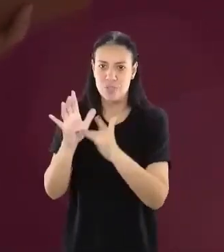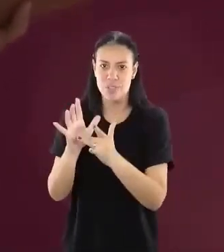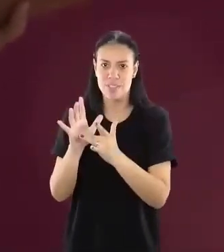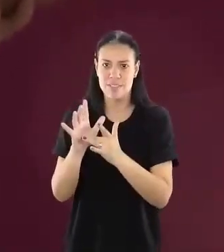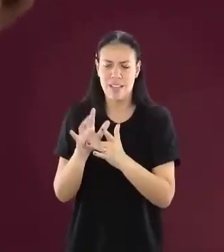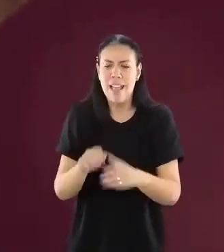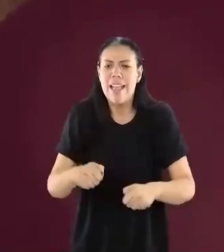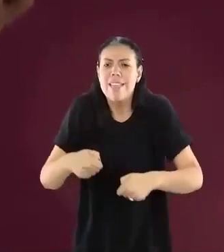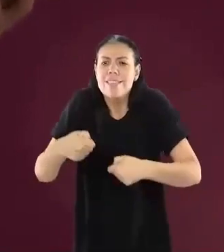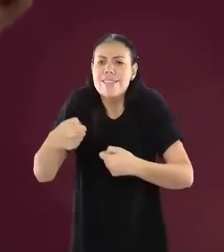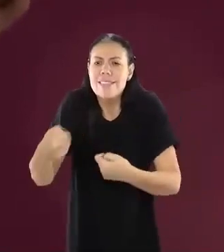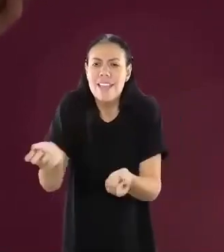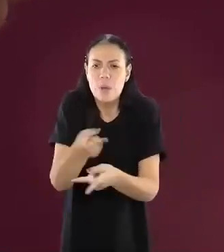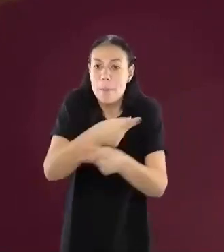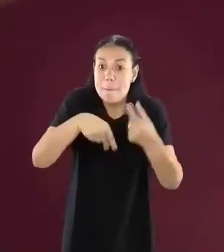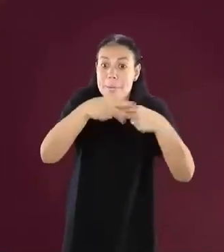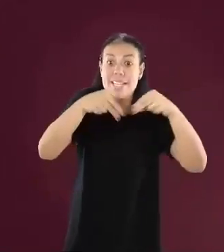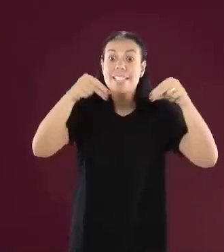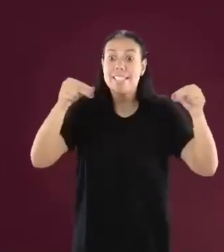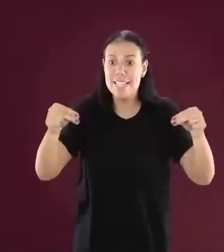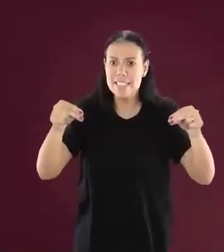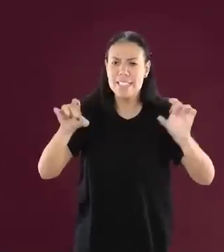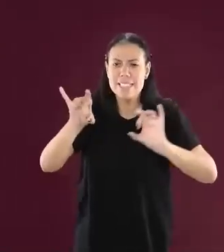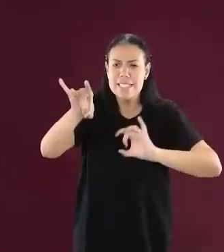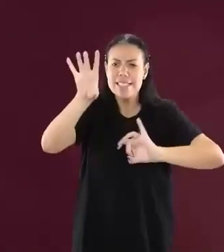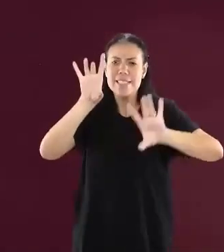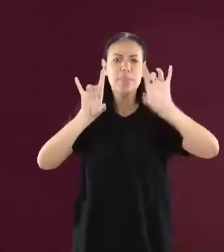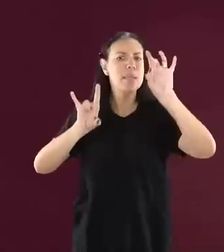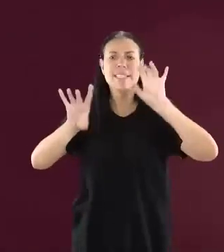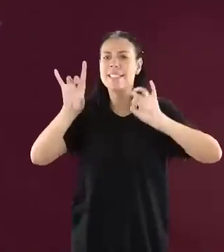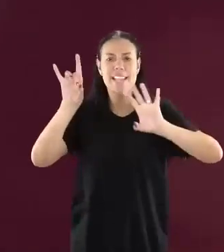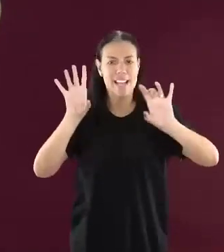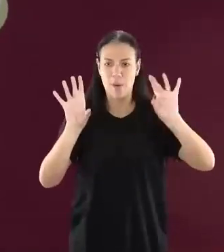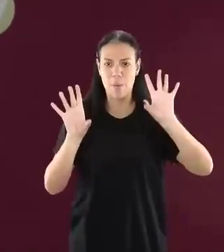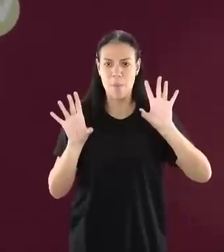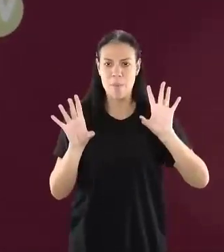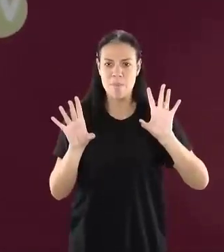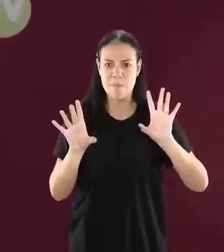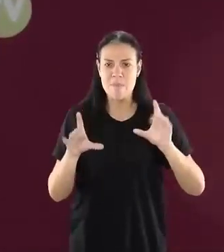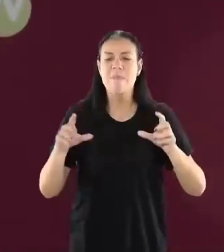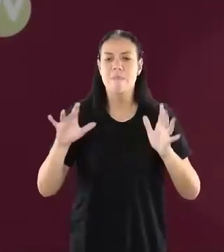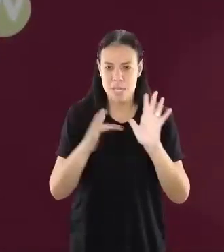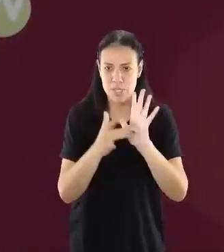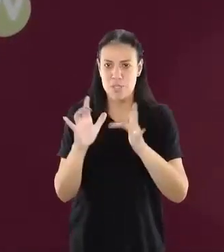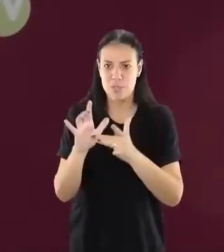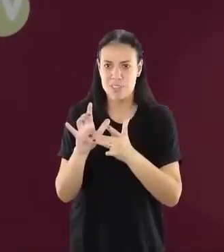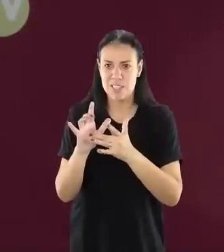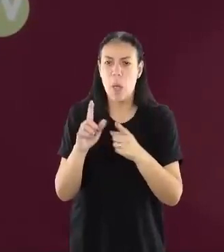o ouro é o presente do rei, e eles sabiam que esse menino era o rei dos reis, o senhor dos senhores.